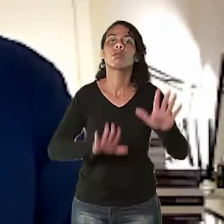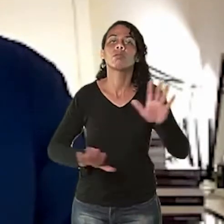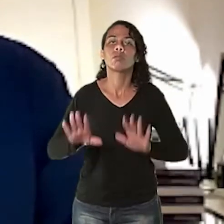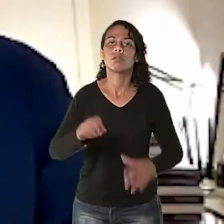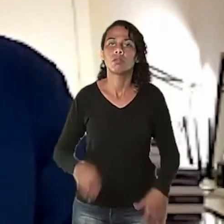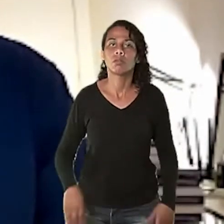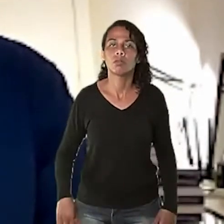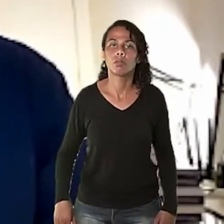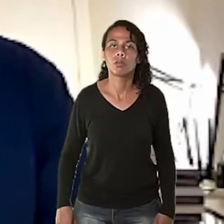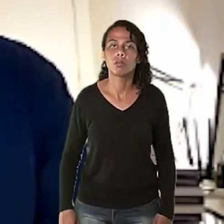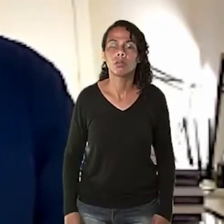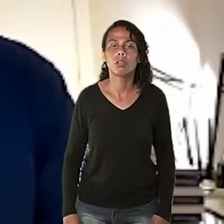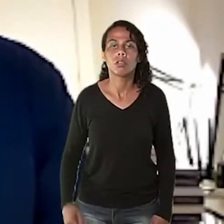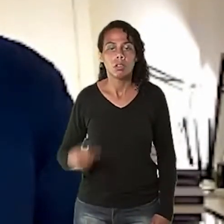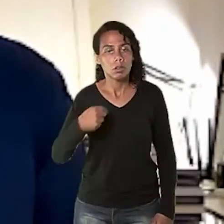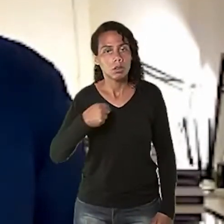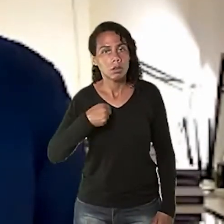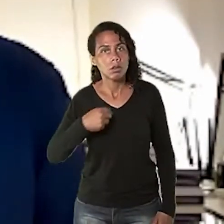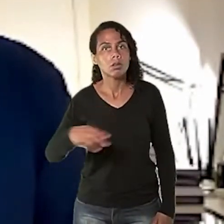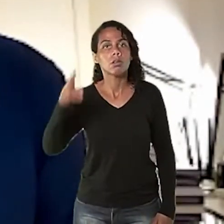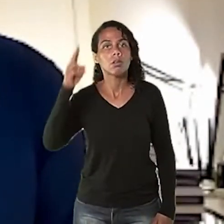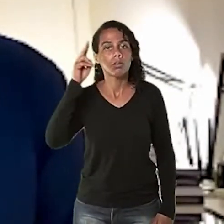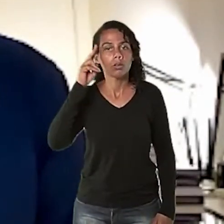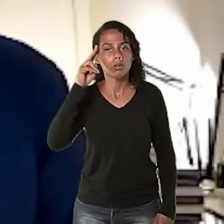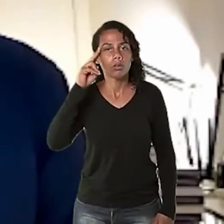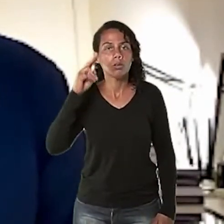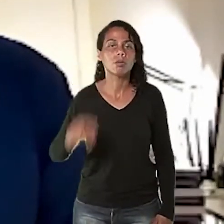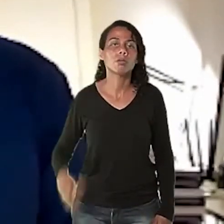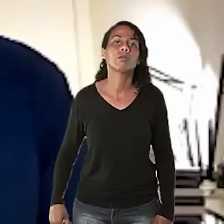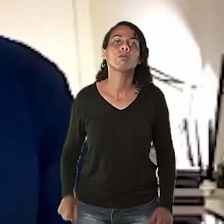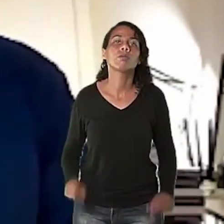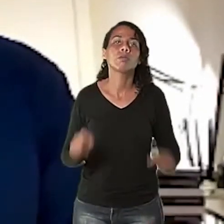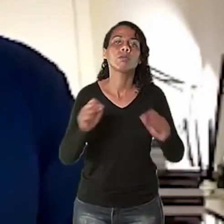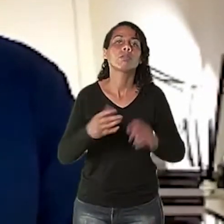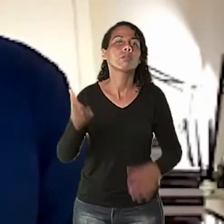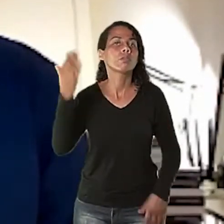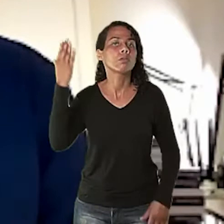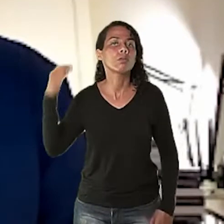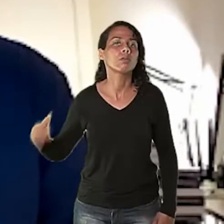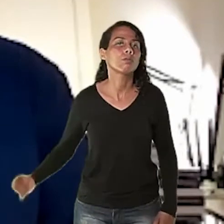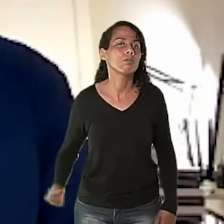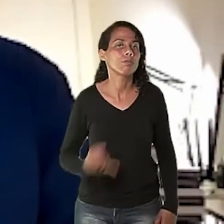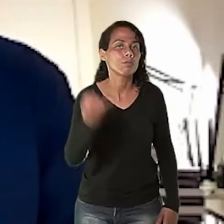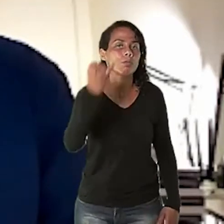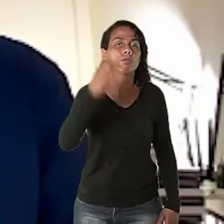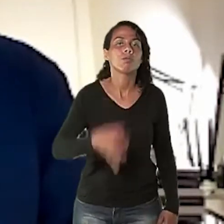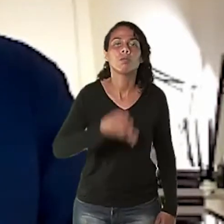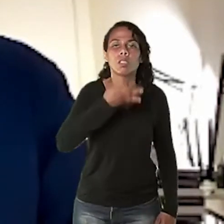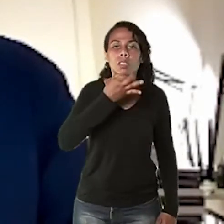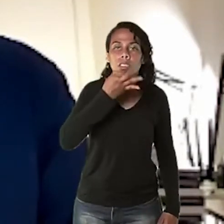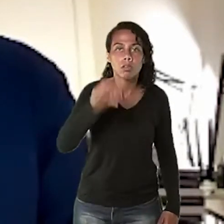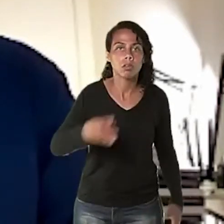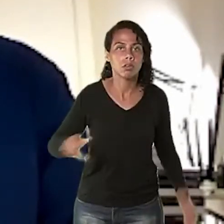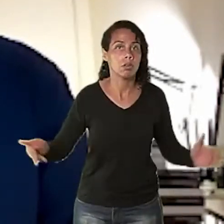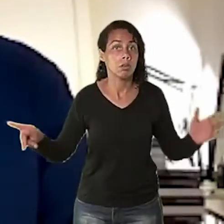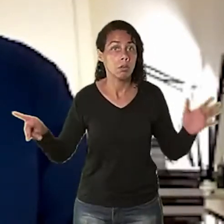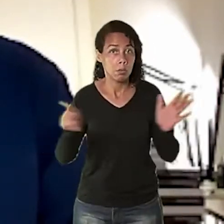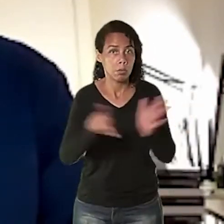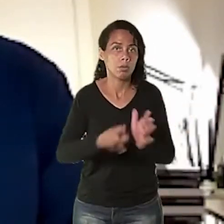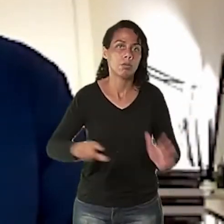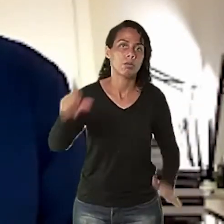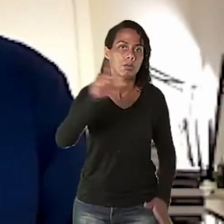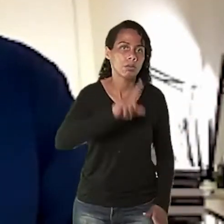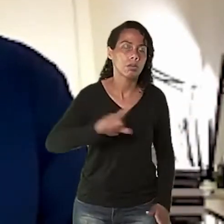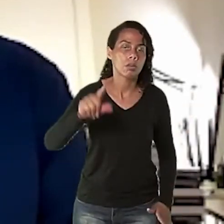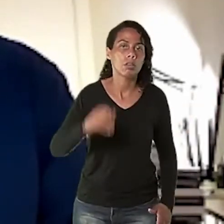de resenha, de crítica literária, e você não tem mais essa